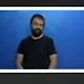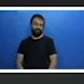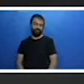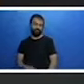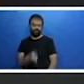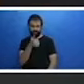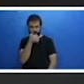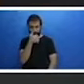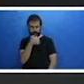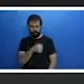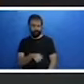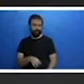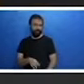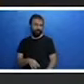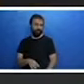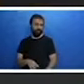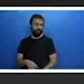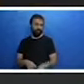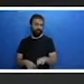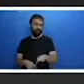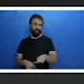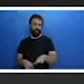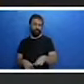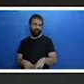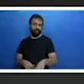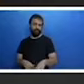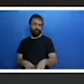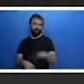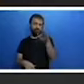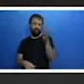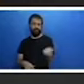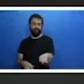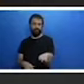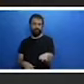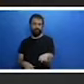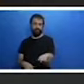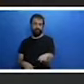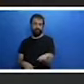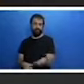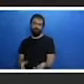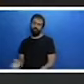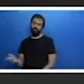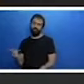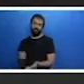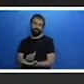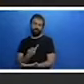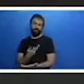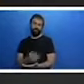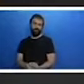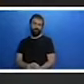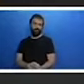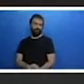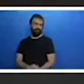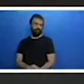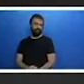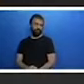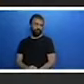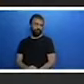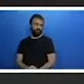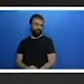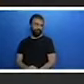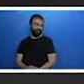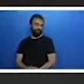vamos lá mais algumas chances aqui se eu não conseguir a gente passa para próxima fase tá difícil hein Professor